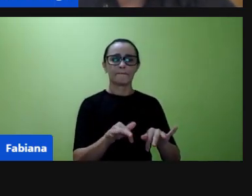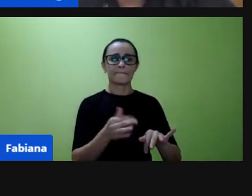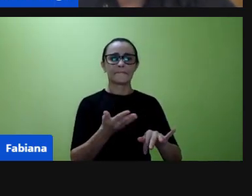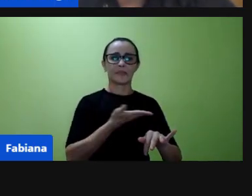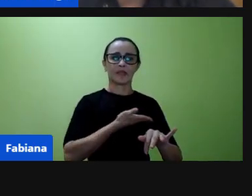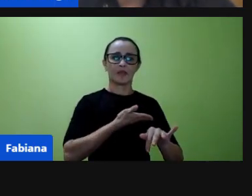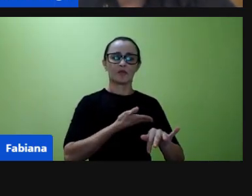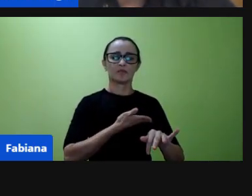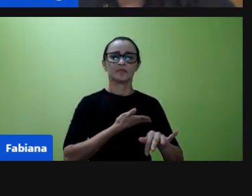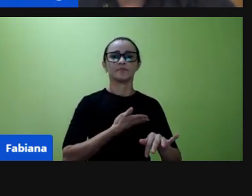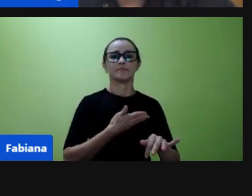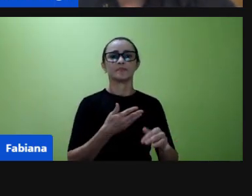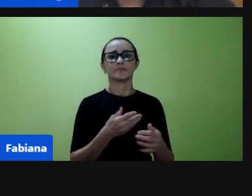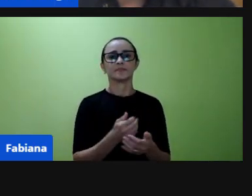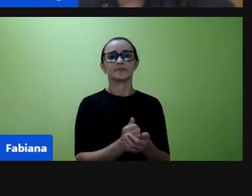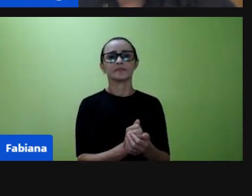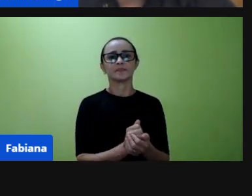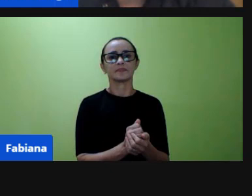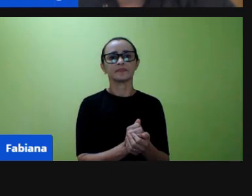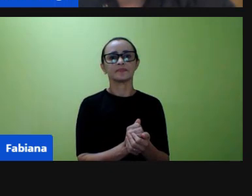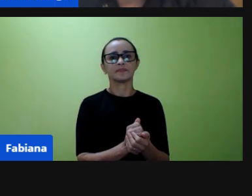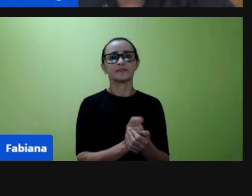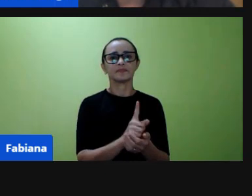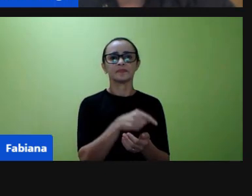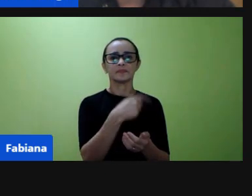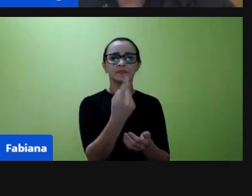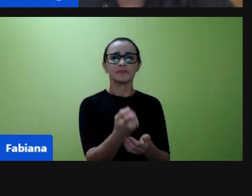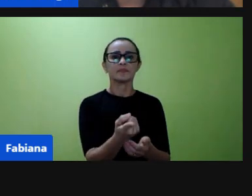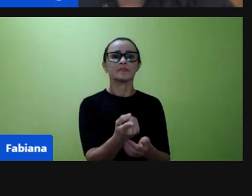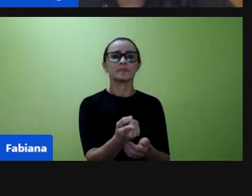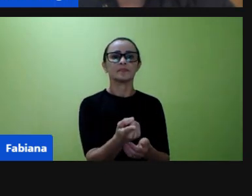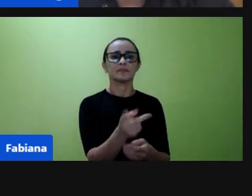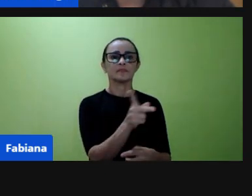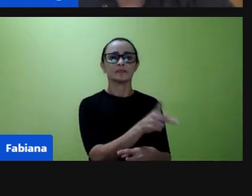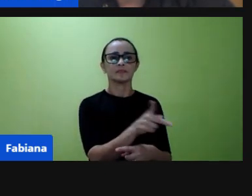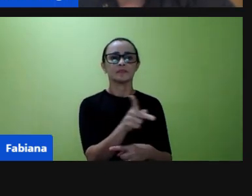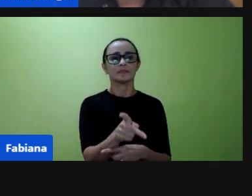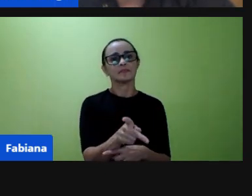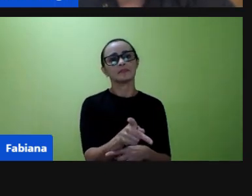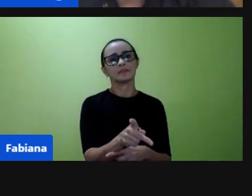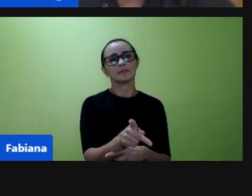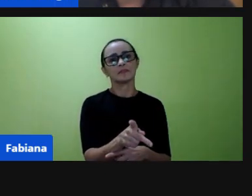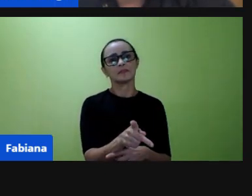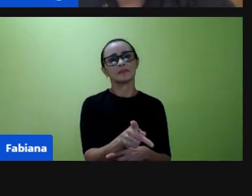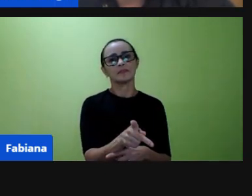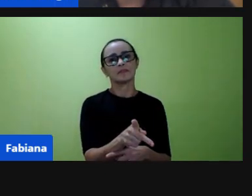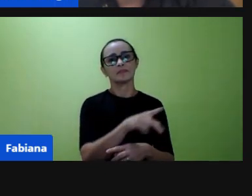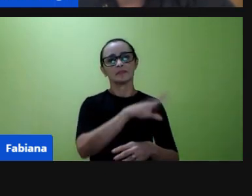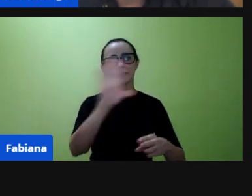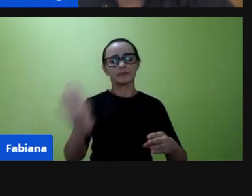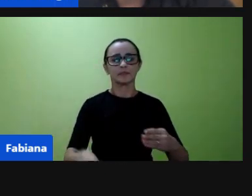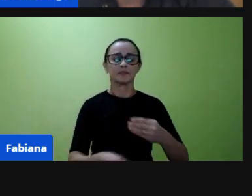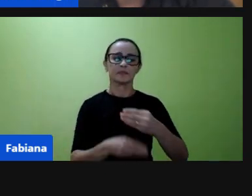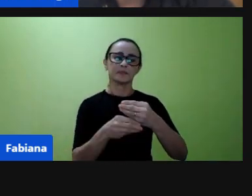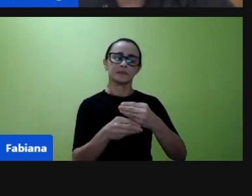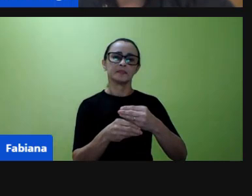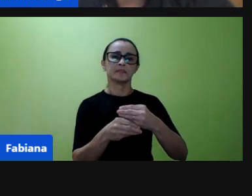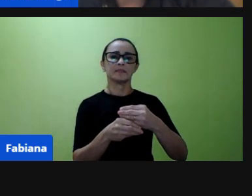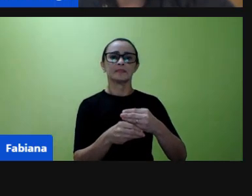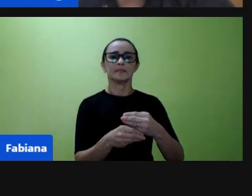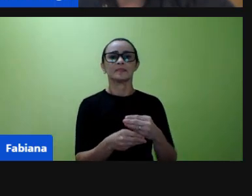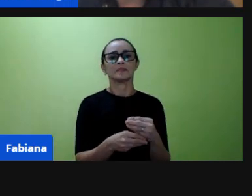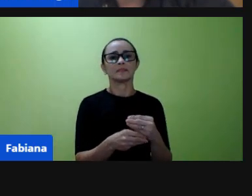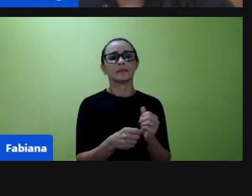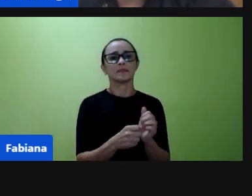e depois retomo a palavra com o Leandro e com a Larissa para eles também fazerem o encerramento deles.